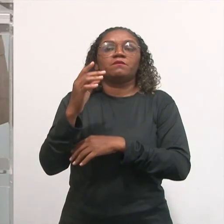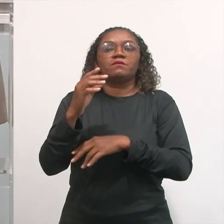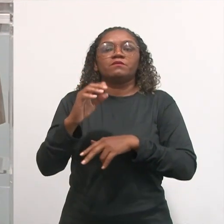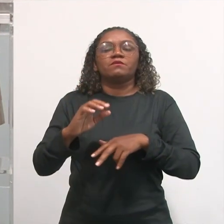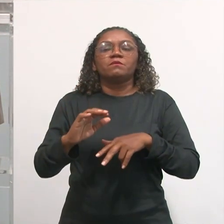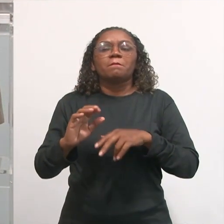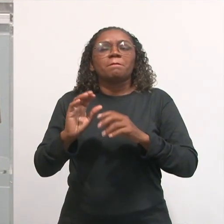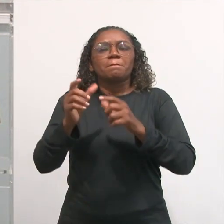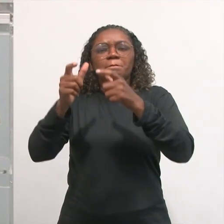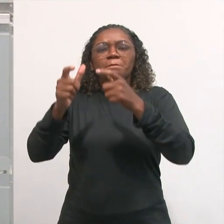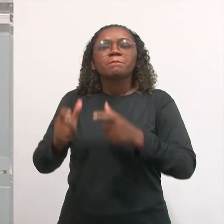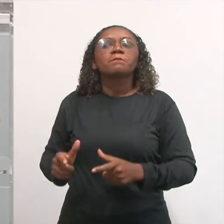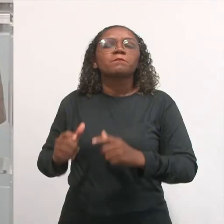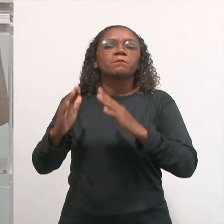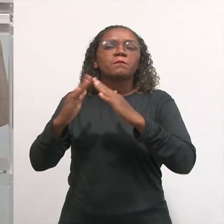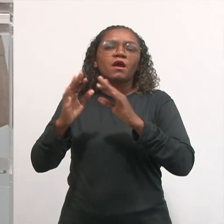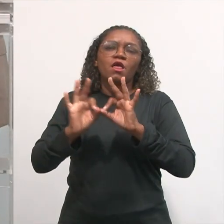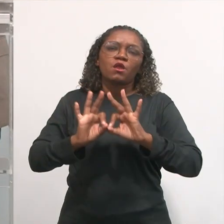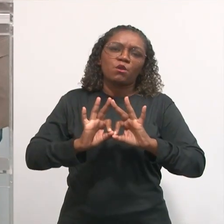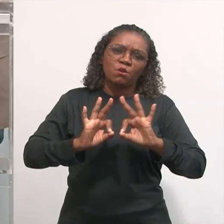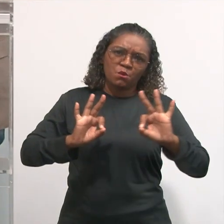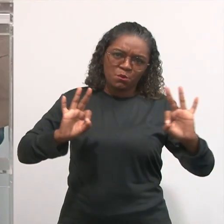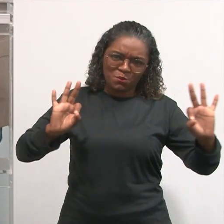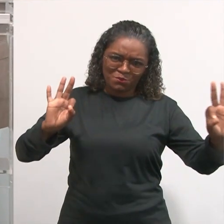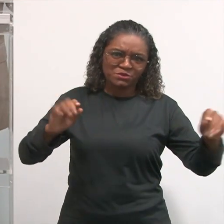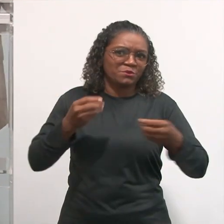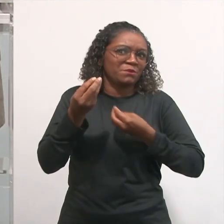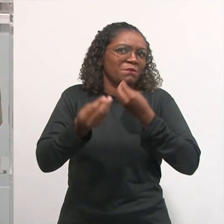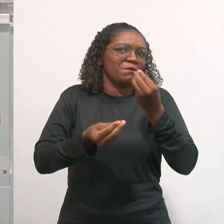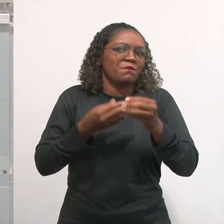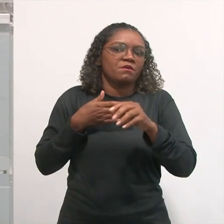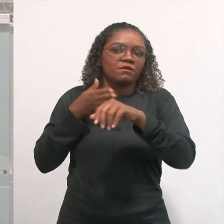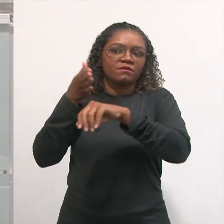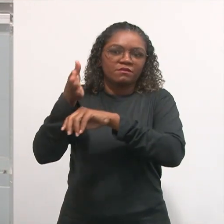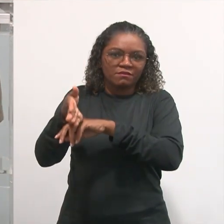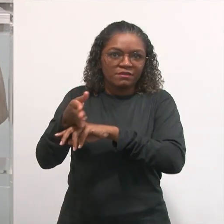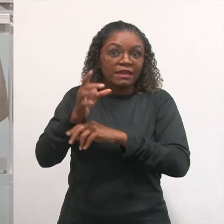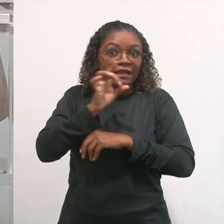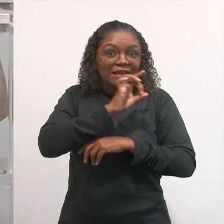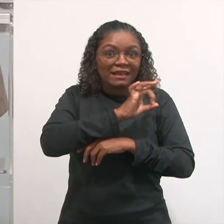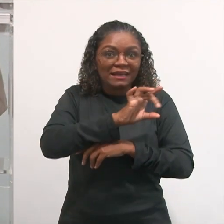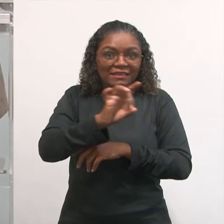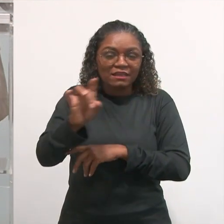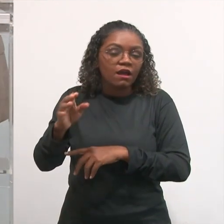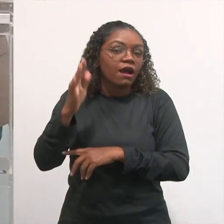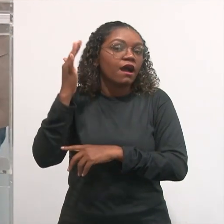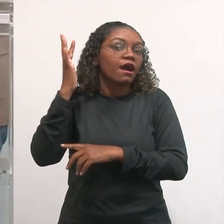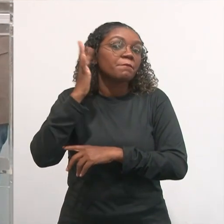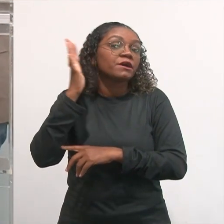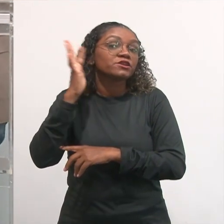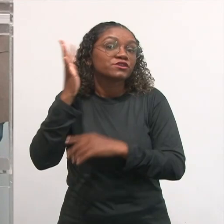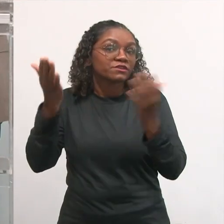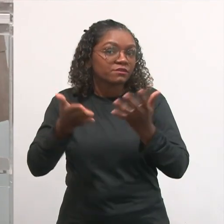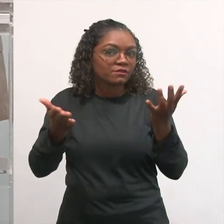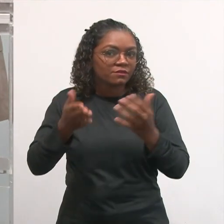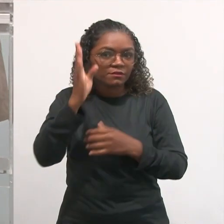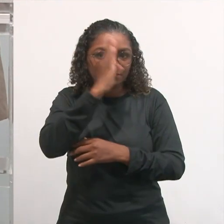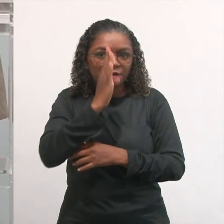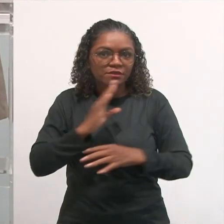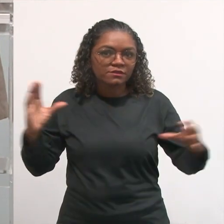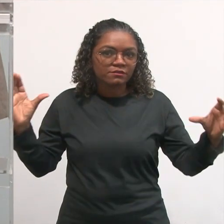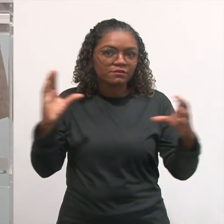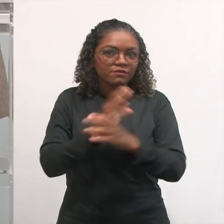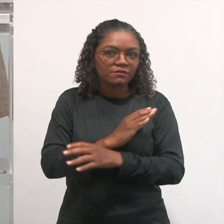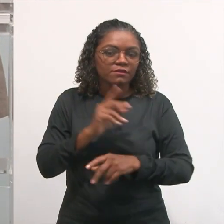então tem toda a dificuldade de acessar todos, eu ia demorar que só para fazer, tô falando só de 1000, imagina do país inteiro, hein, gente? E aí o que eu faço? Eu faço